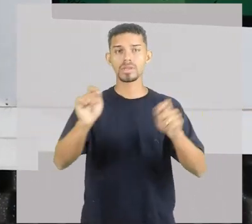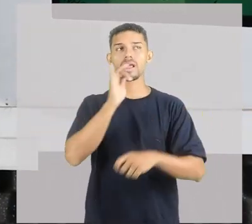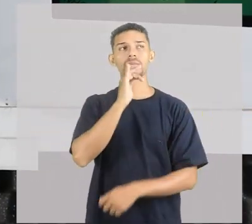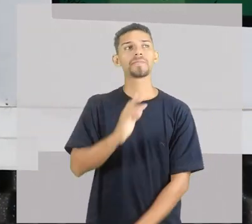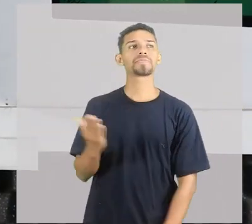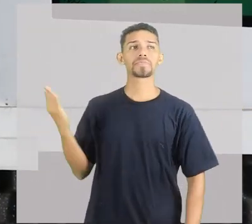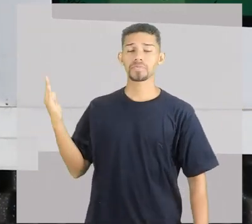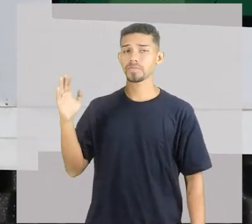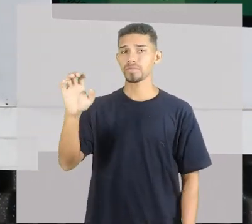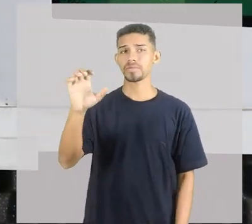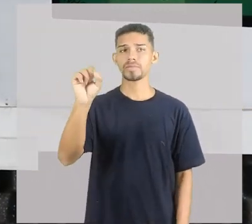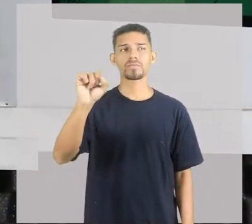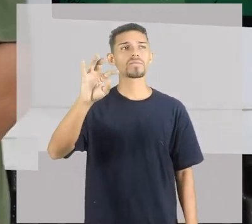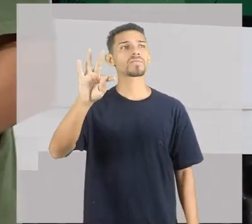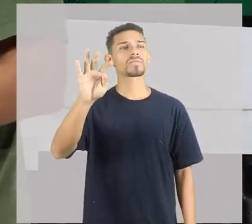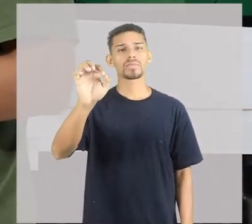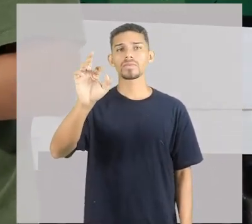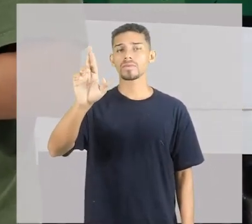éster.